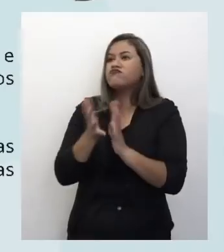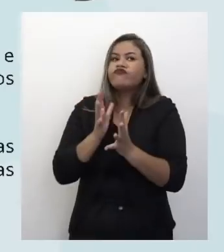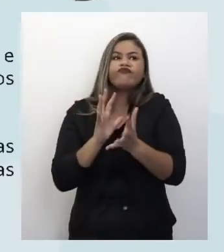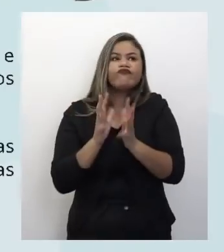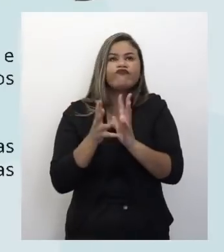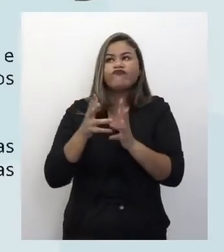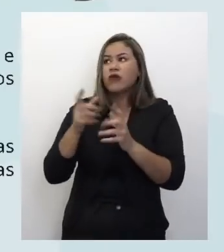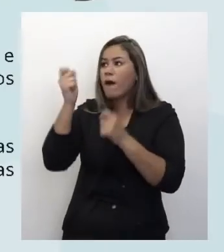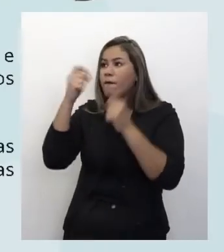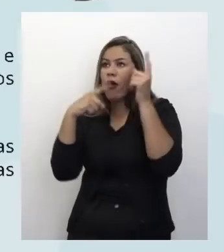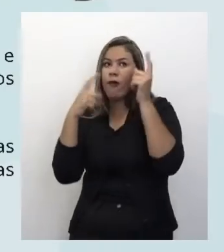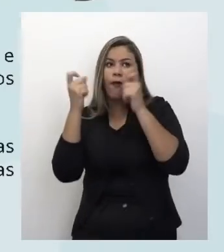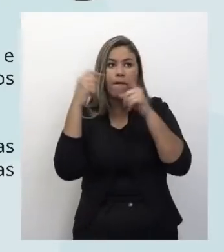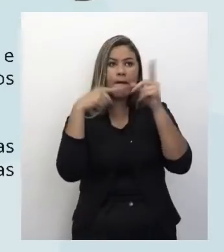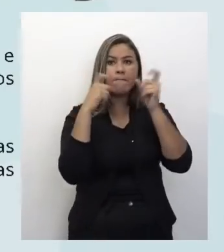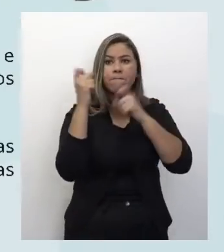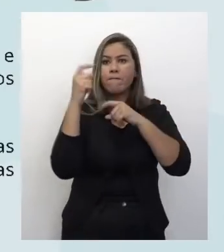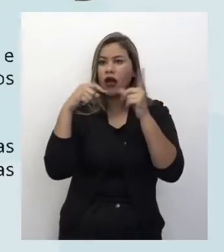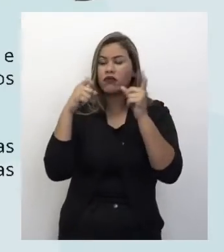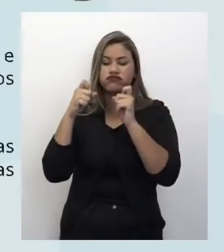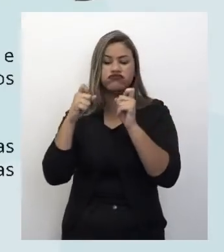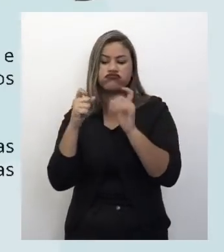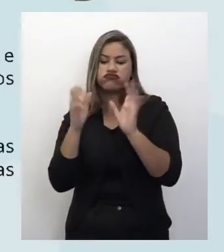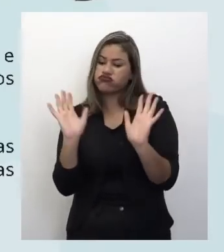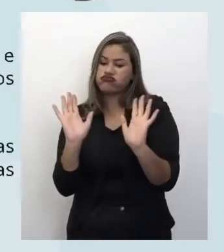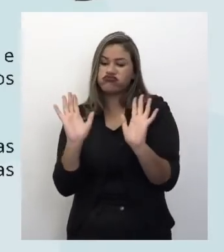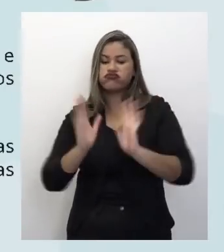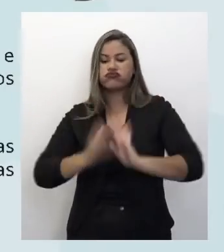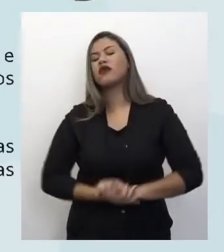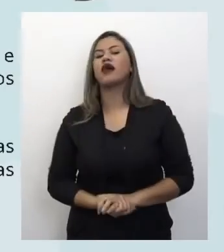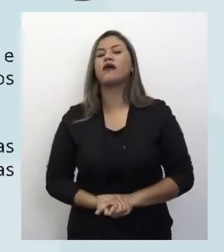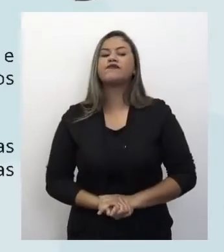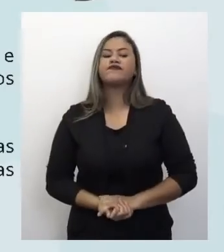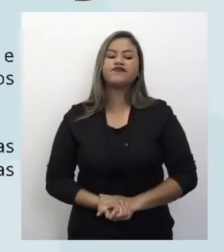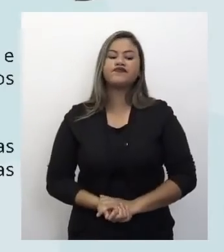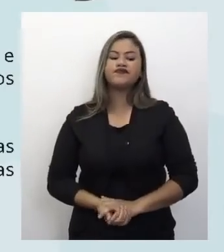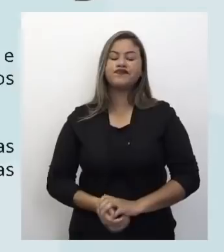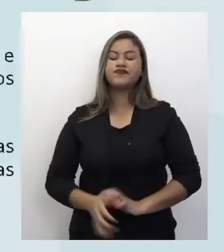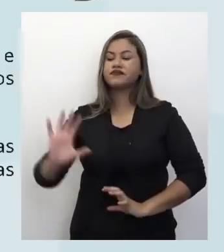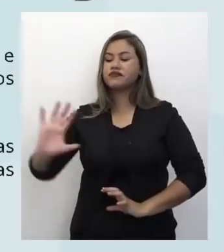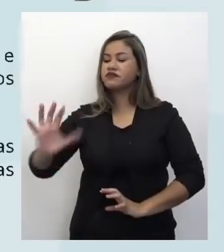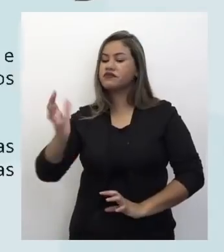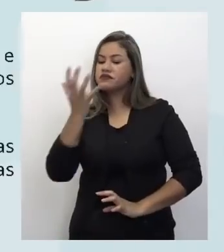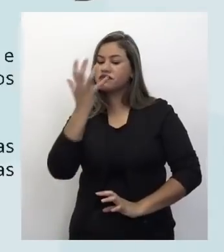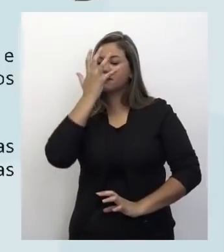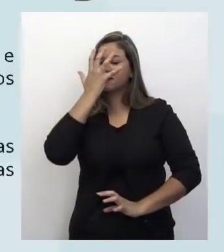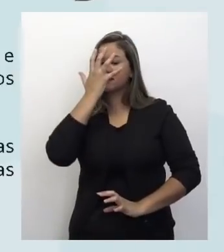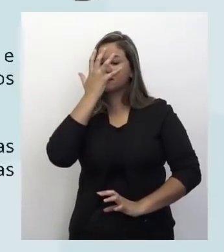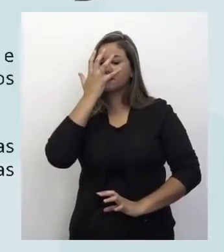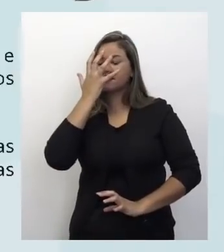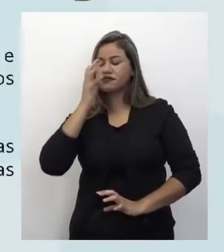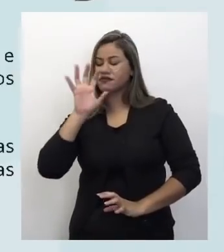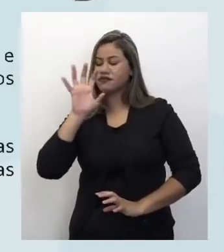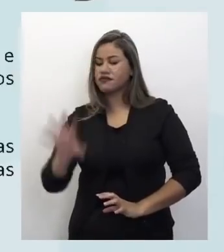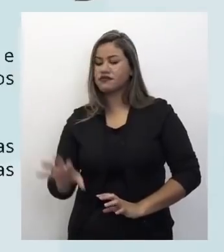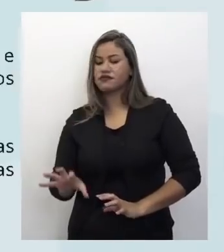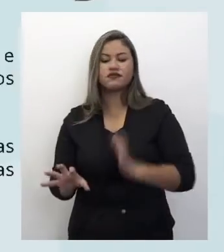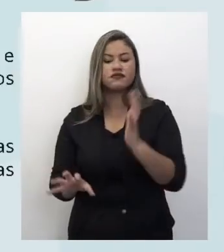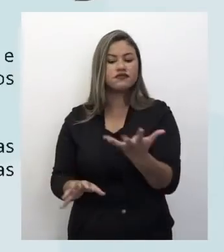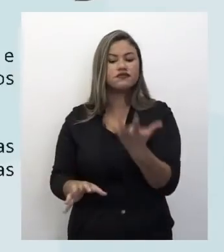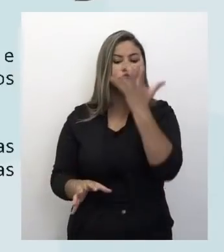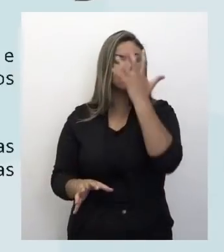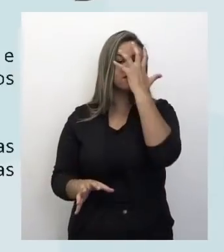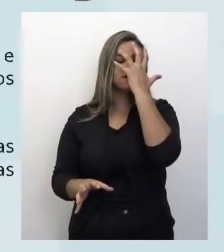pensamentos diversos, só com as expressões mesmo. Teatro de máscaras. Surgiu na antiguidade